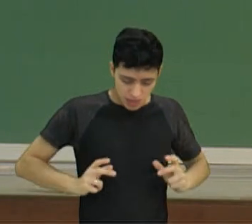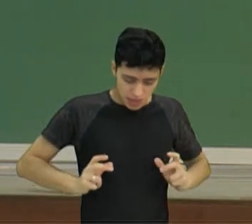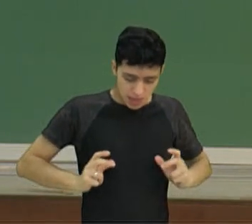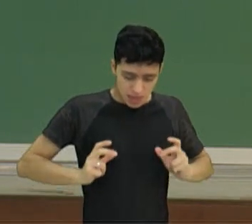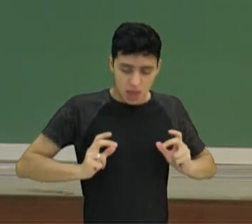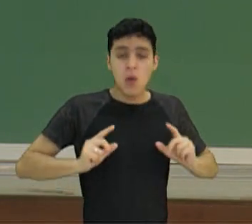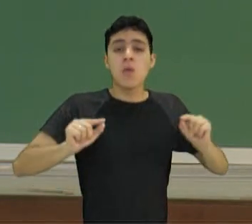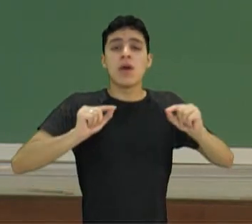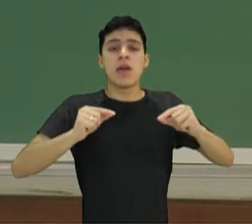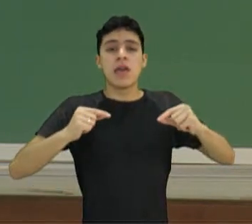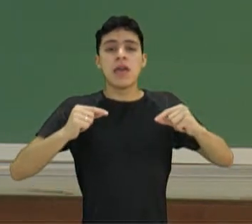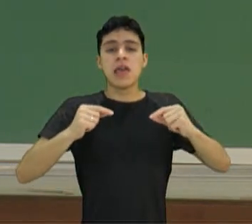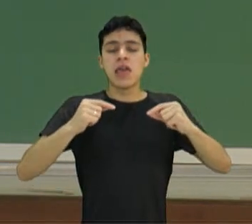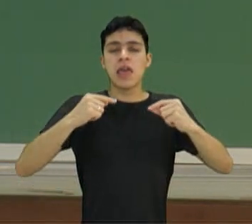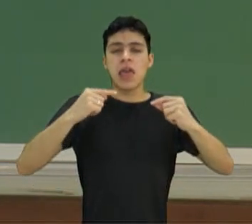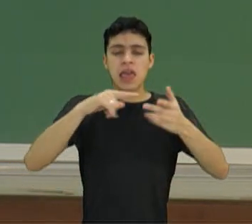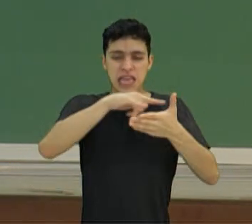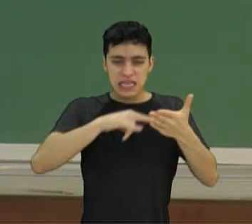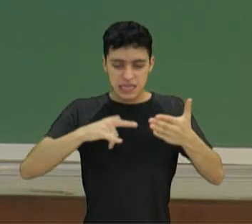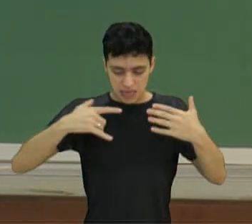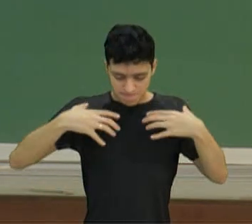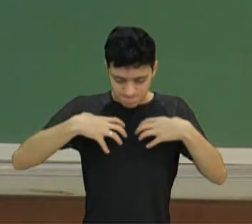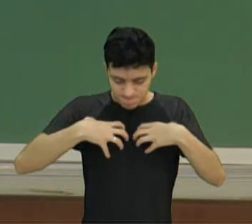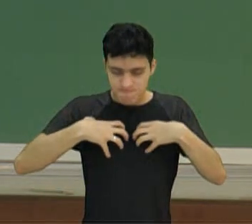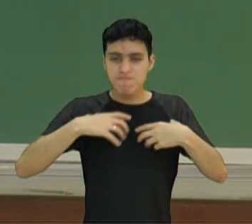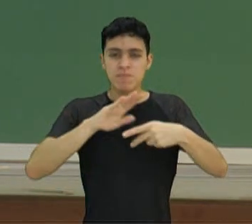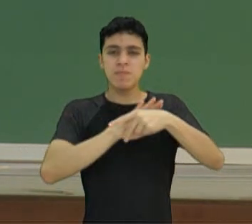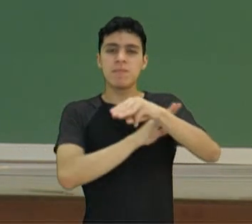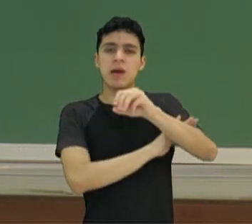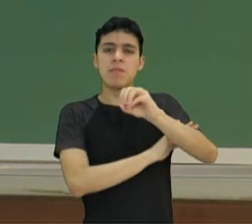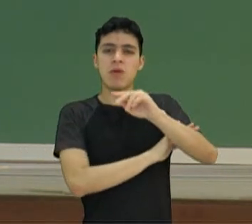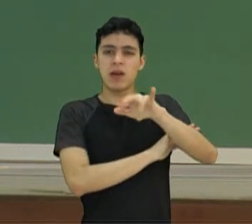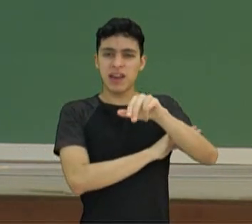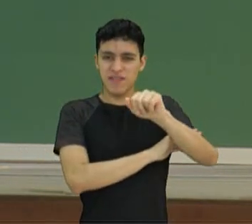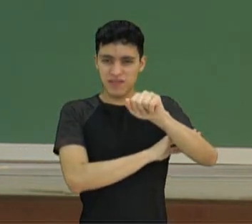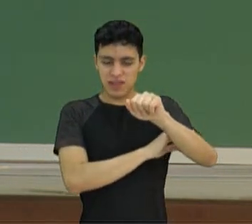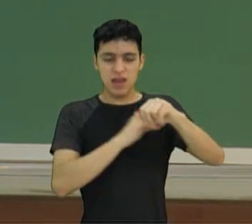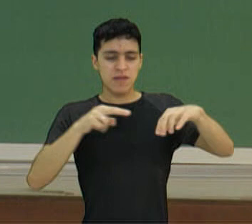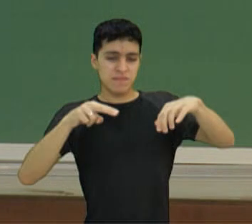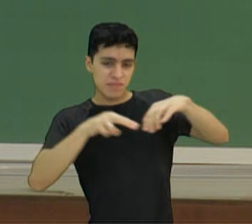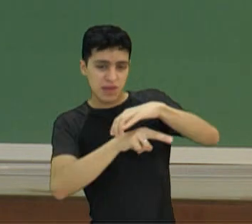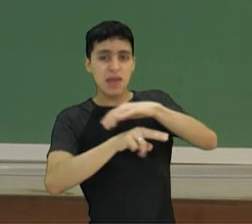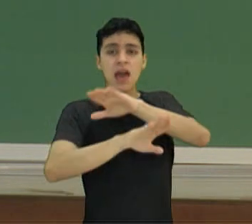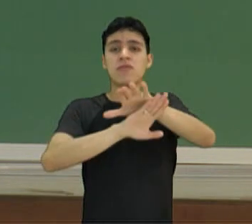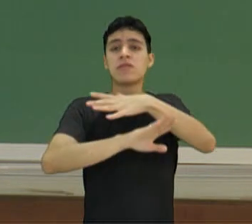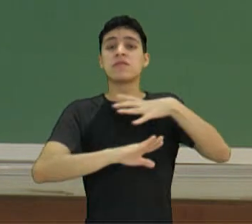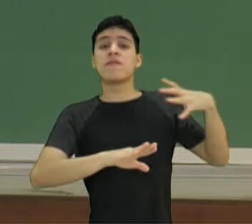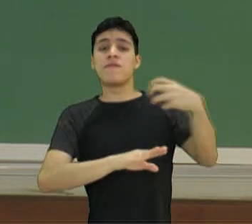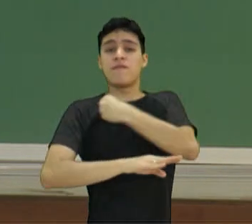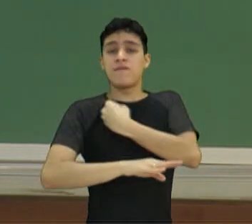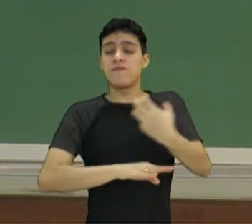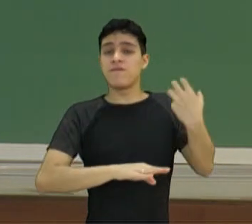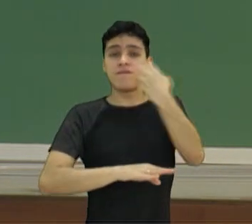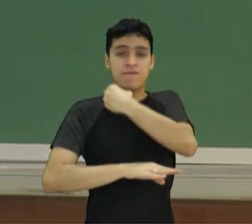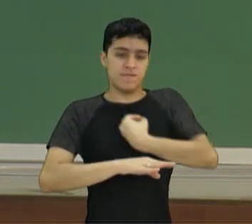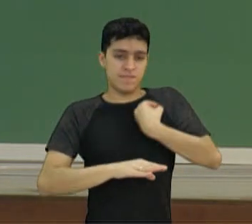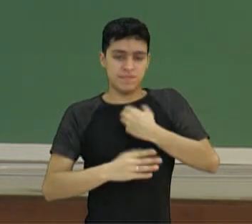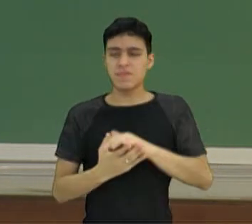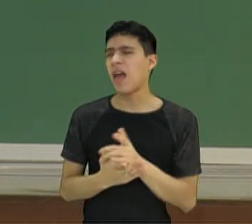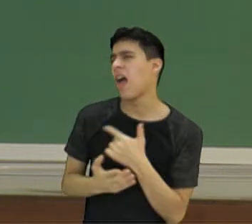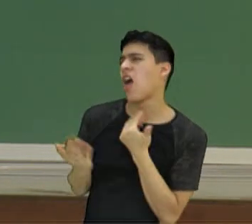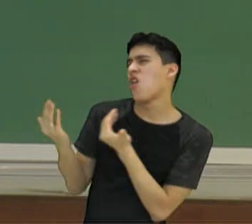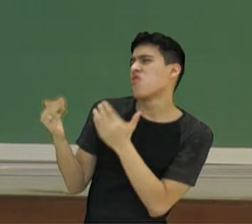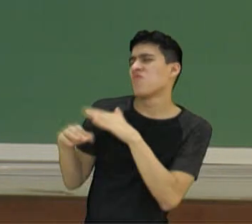ela salva vidas. Daí aqui diz assim, I'm too young to get breast cancer. Eu sou jovem